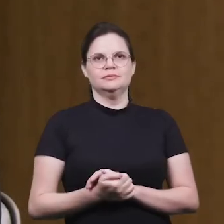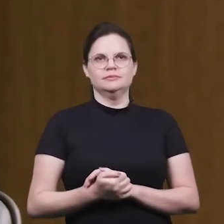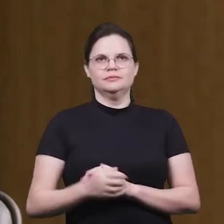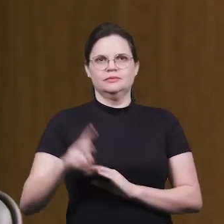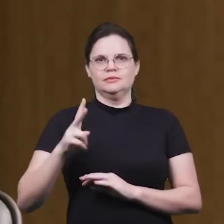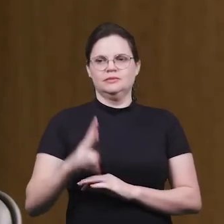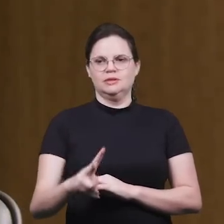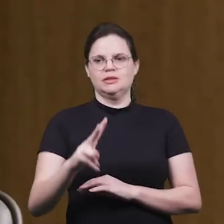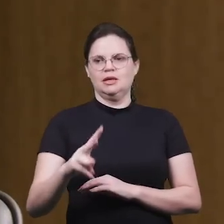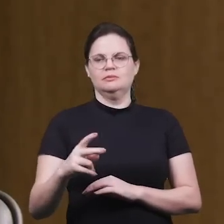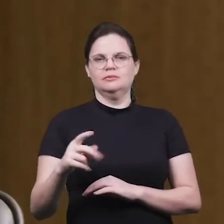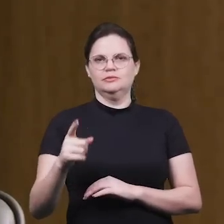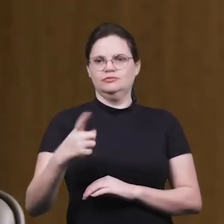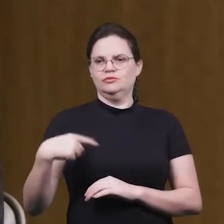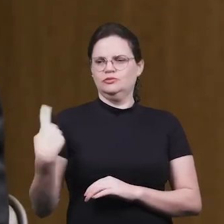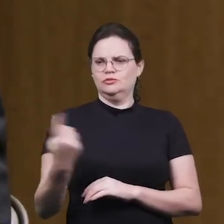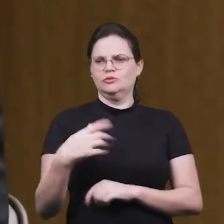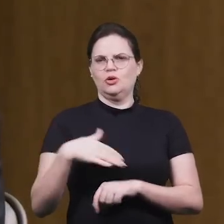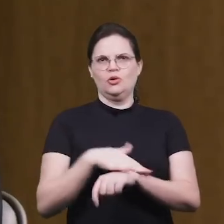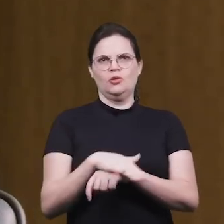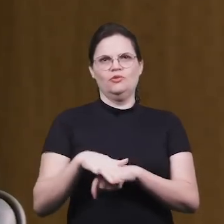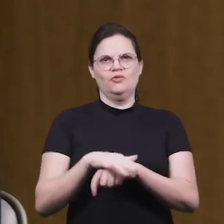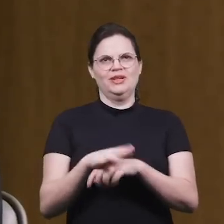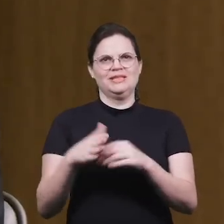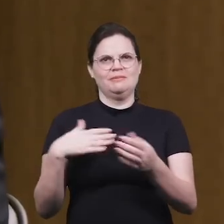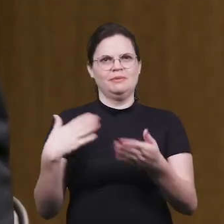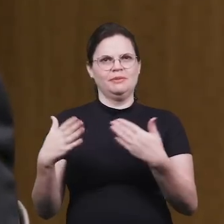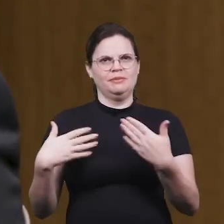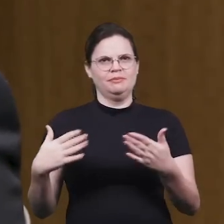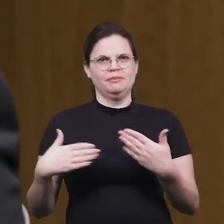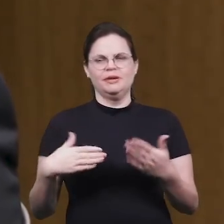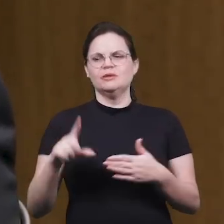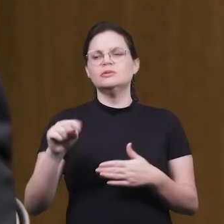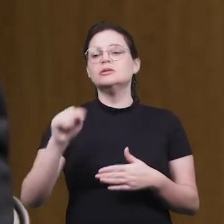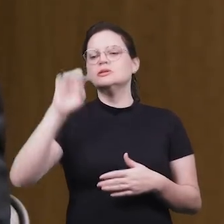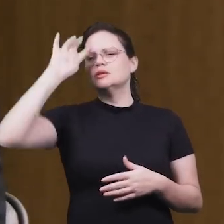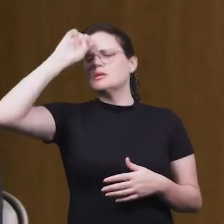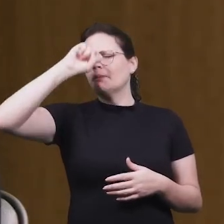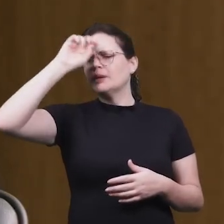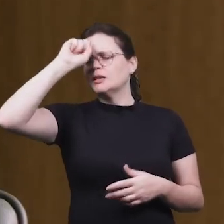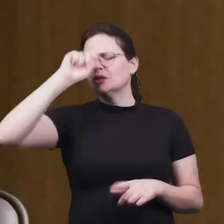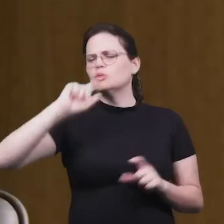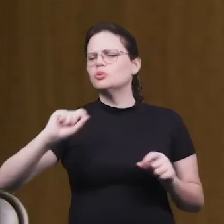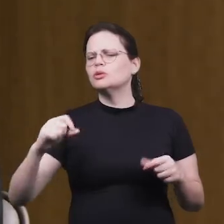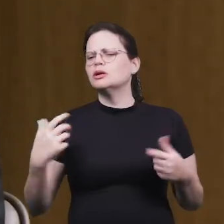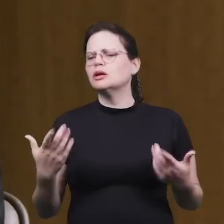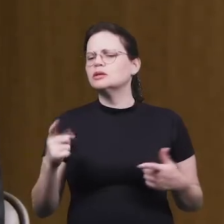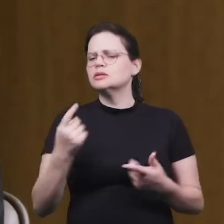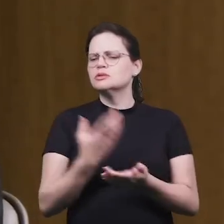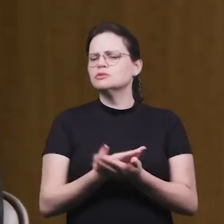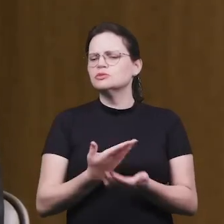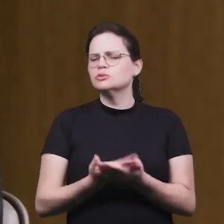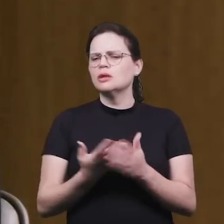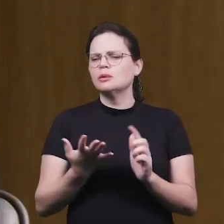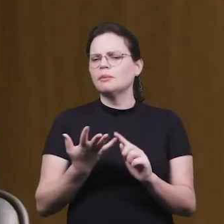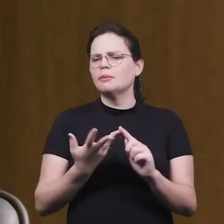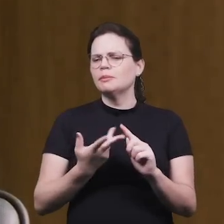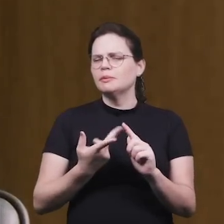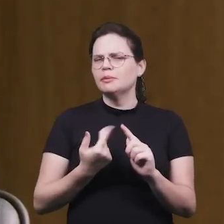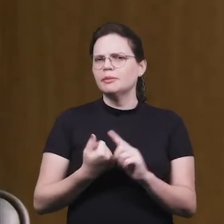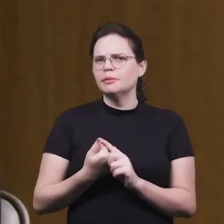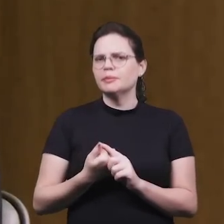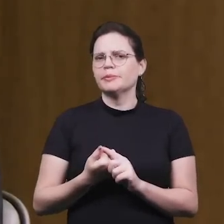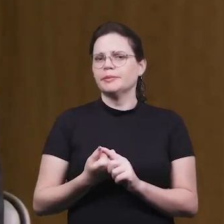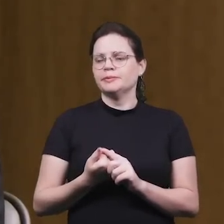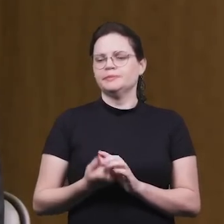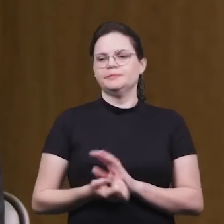esse momento de conversa com eles, aquilo que eles estão aprendendo, né, aquilo que eles têm estudado.